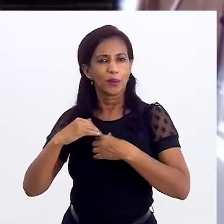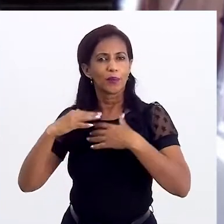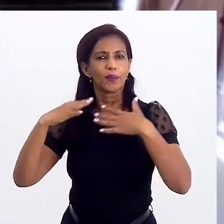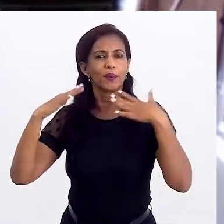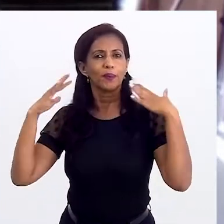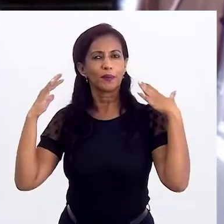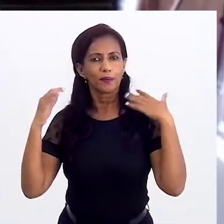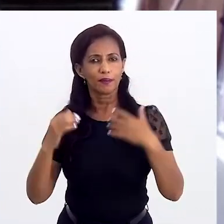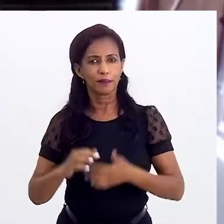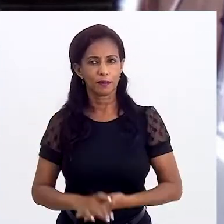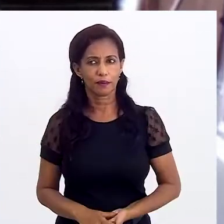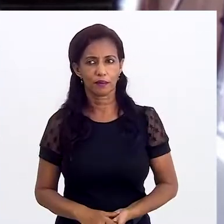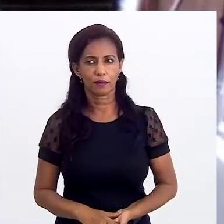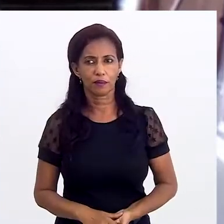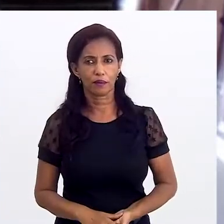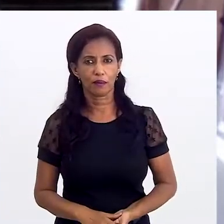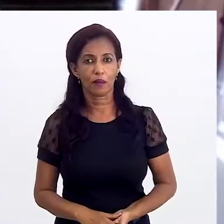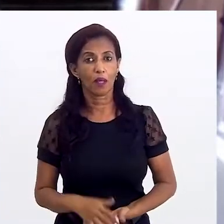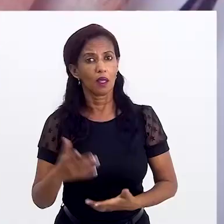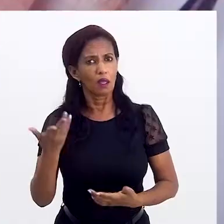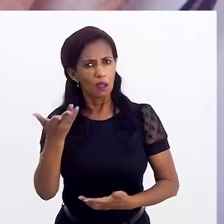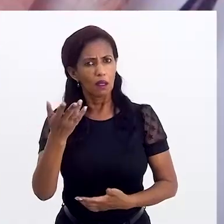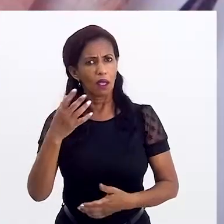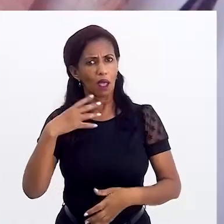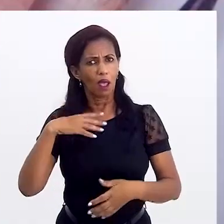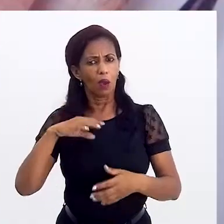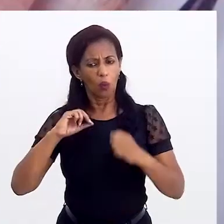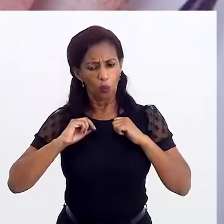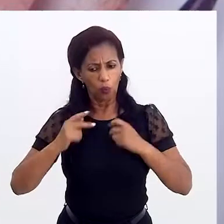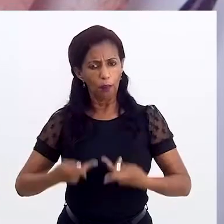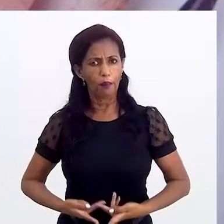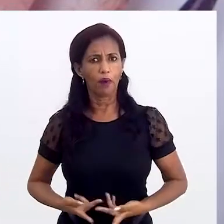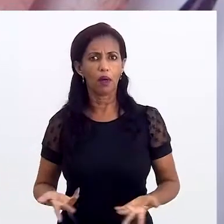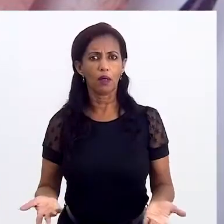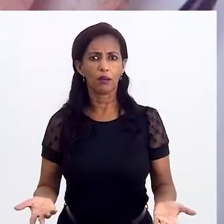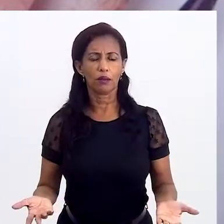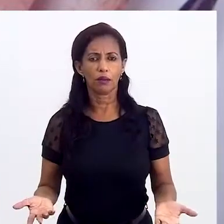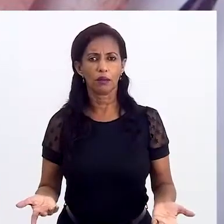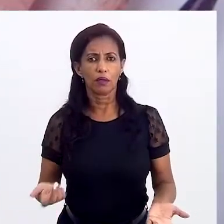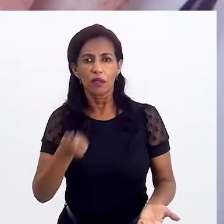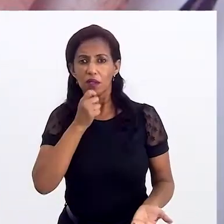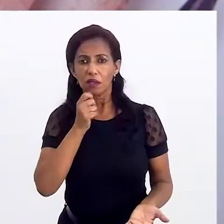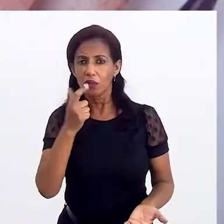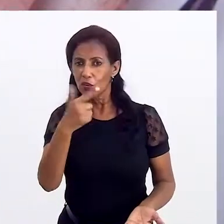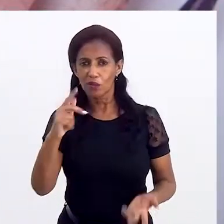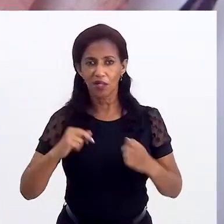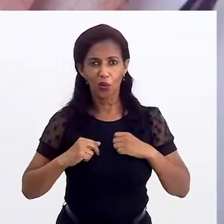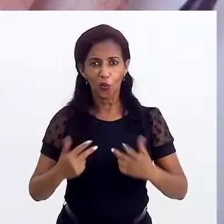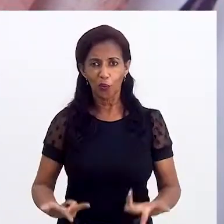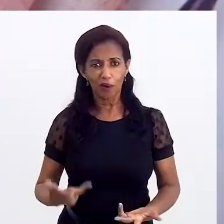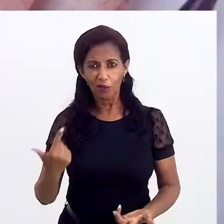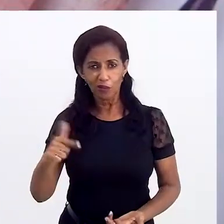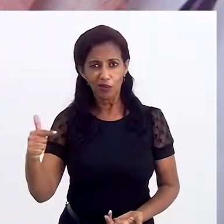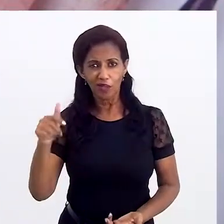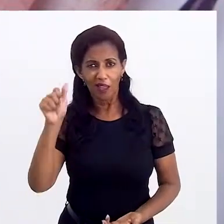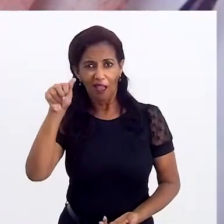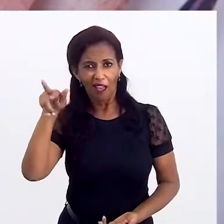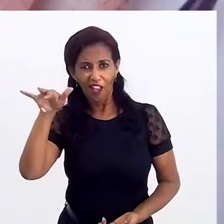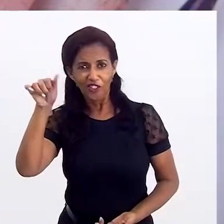possa florescer. Que é a questão do humano. Porque sem o humano não tem o